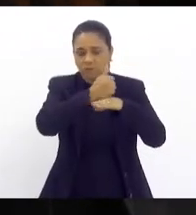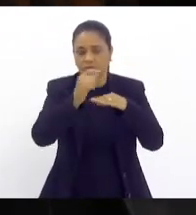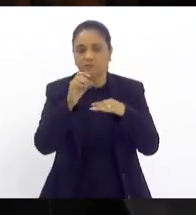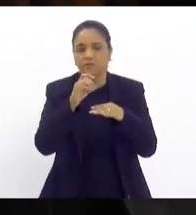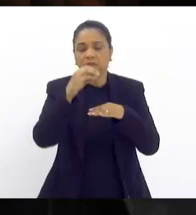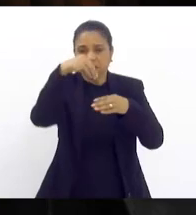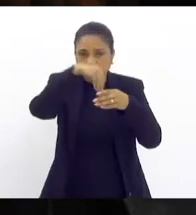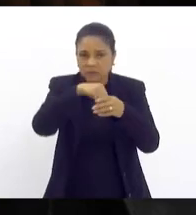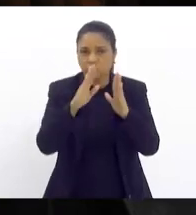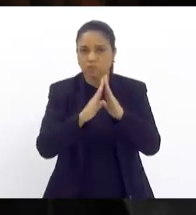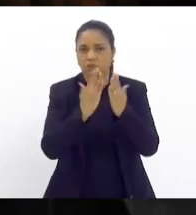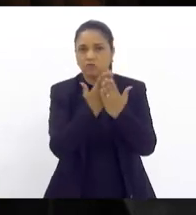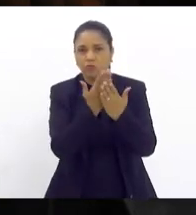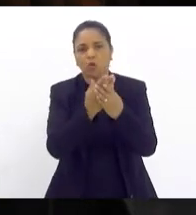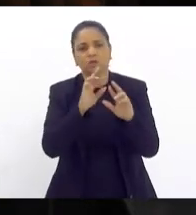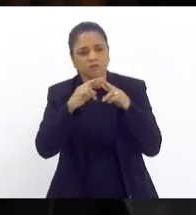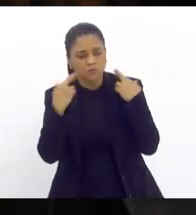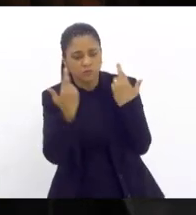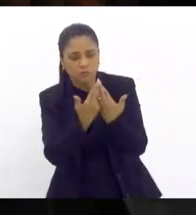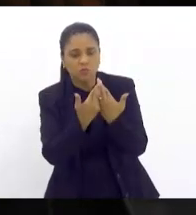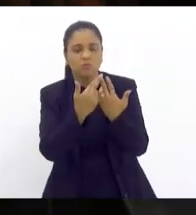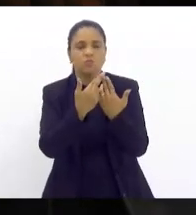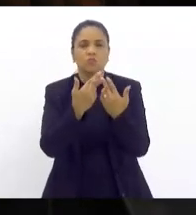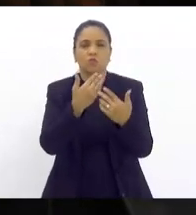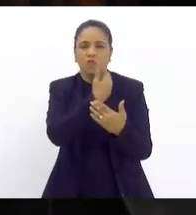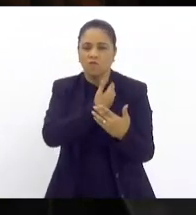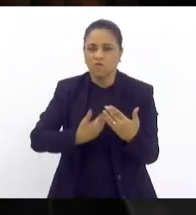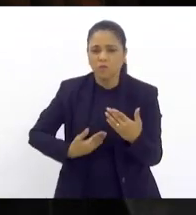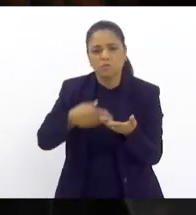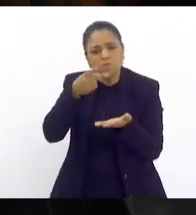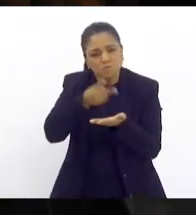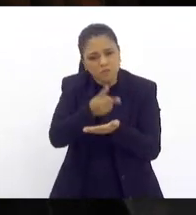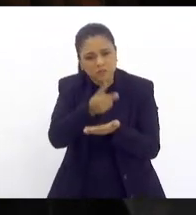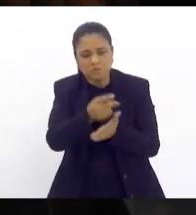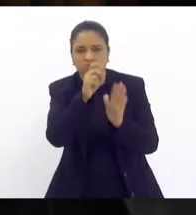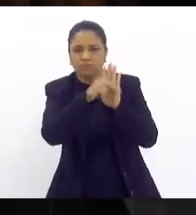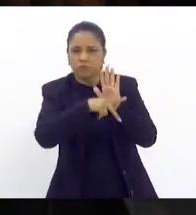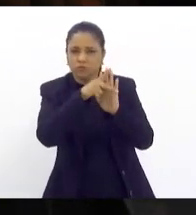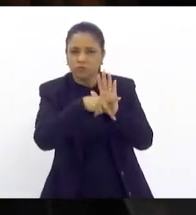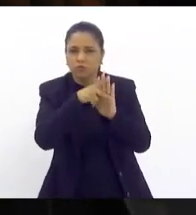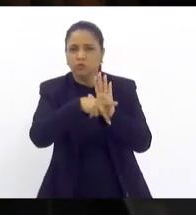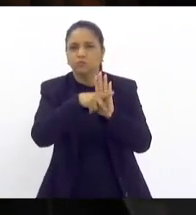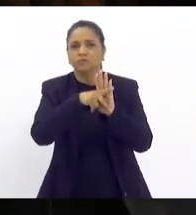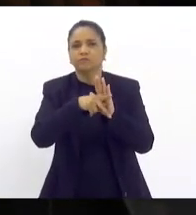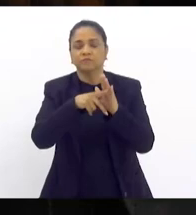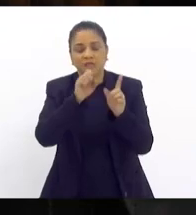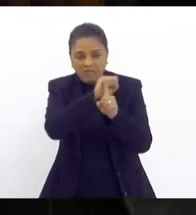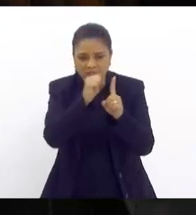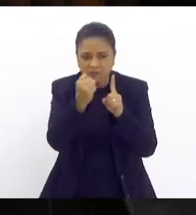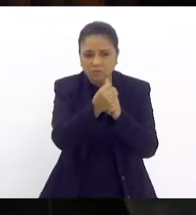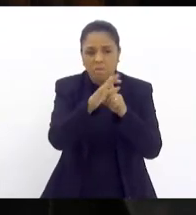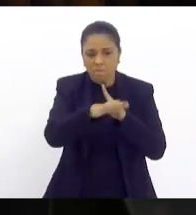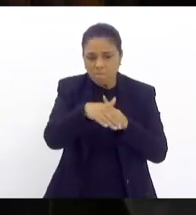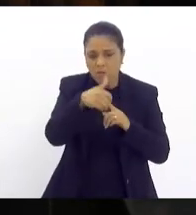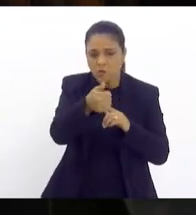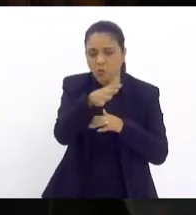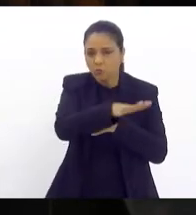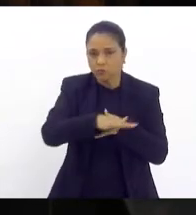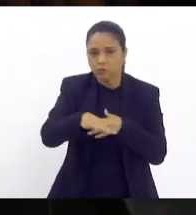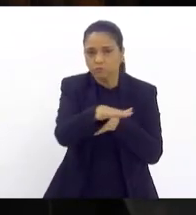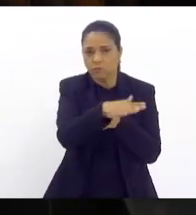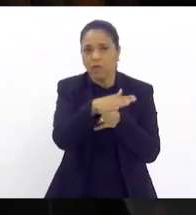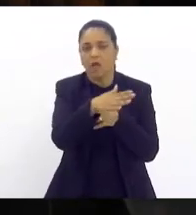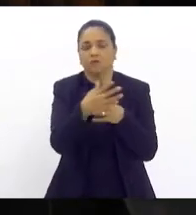falou o projeto tem que continuar as assistentes sociais estão melhorando muito o espaço escolar